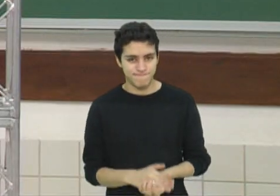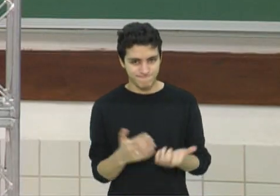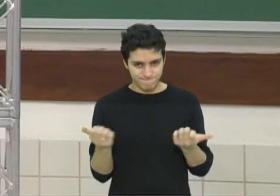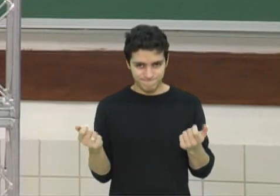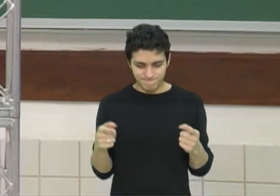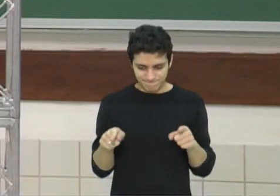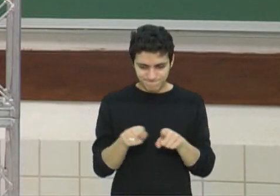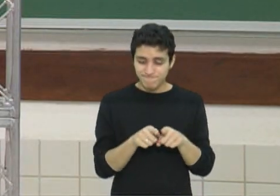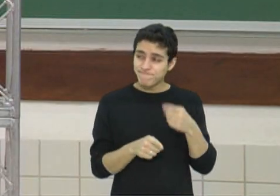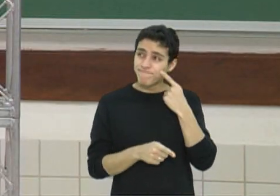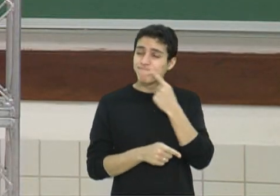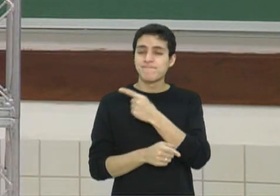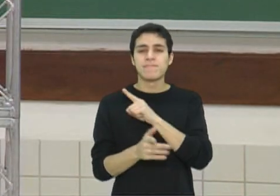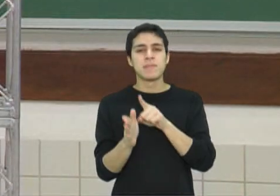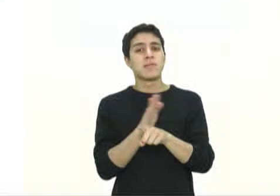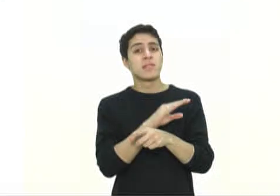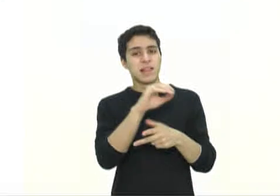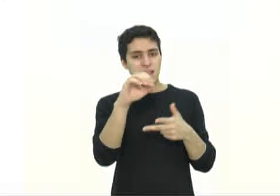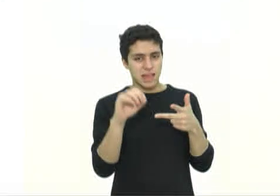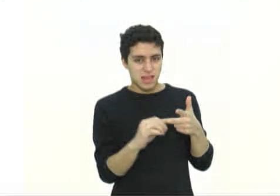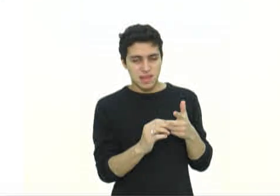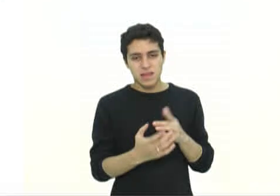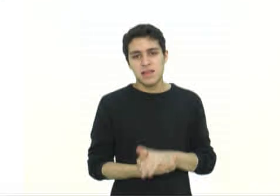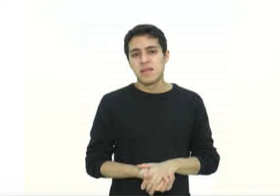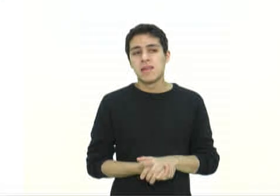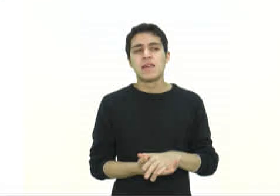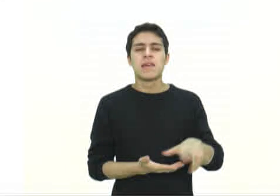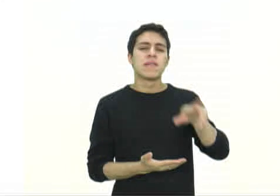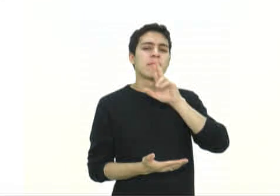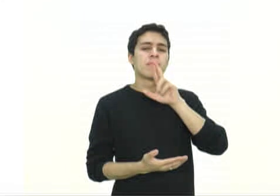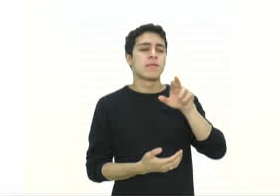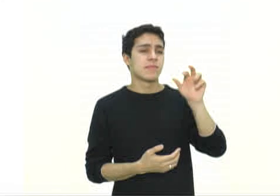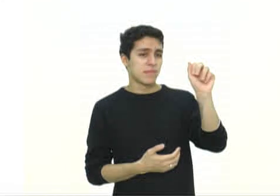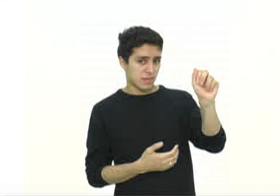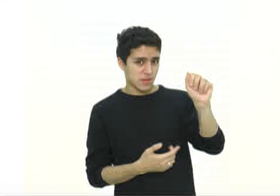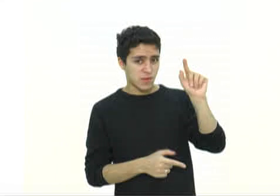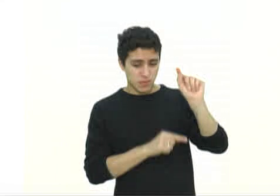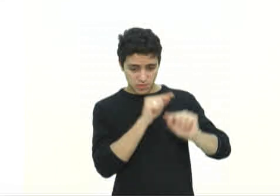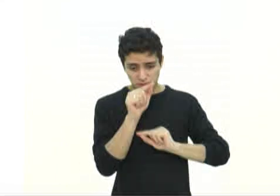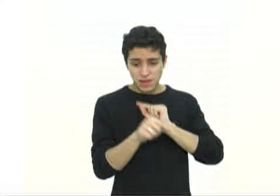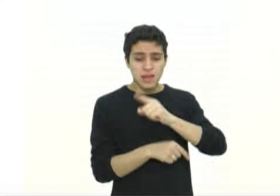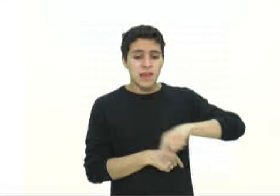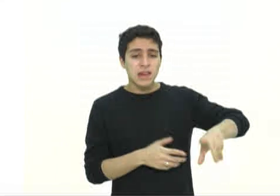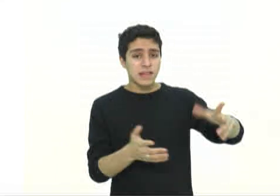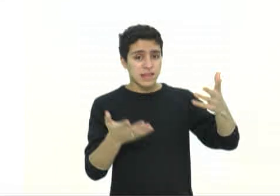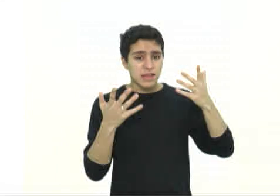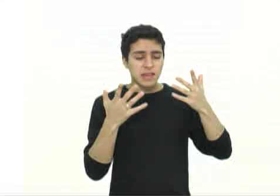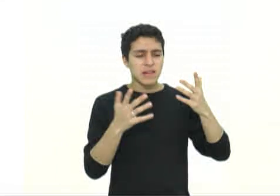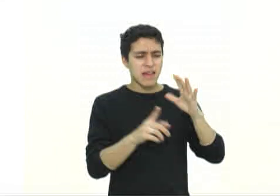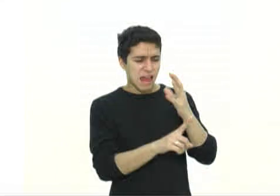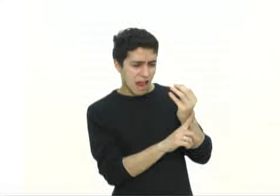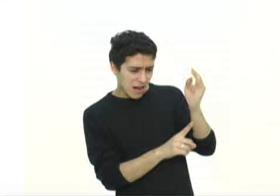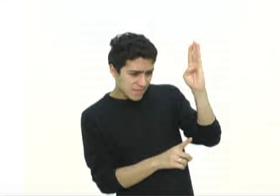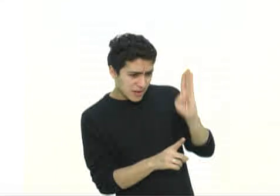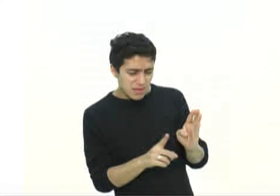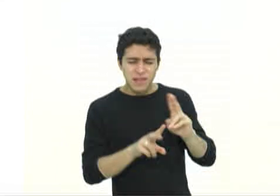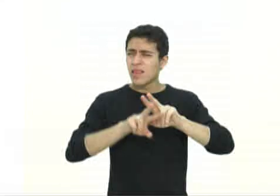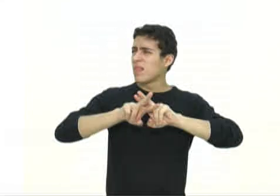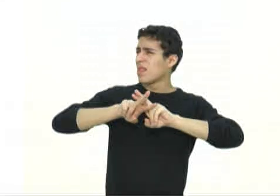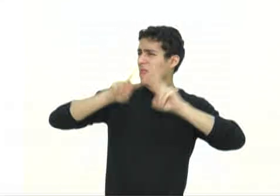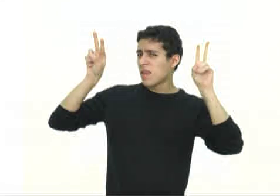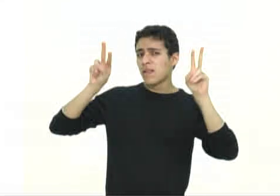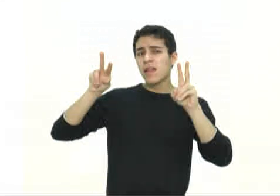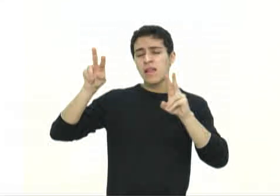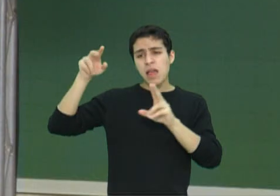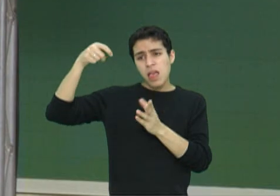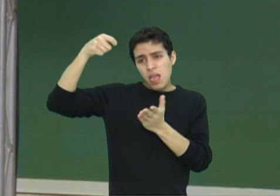Voltando, gente, questão do Enem. A resposta é A. Buscar libertar a arte brasileira das normas acadêmicas europeias, valorizando